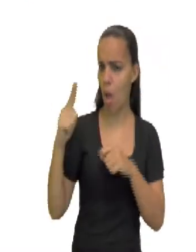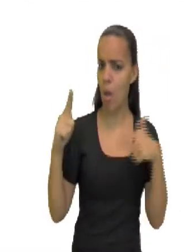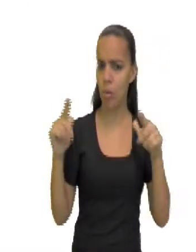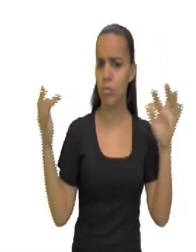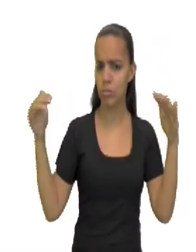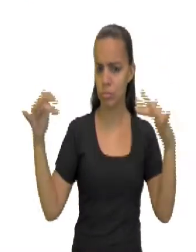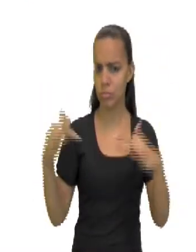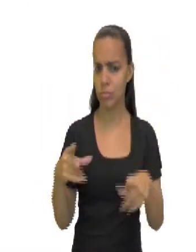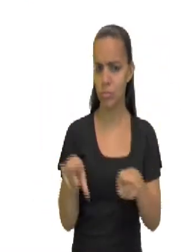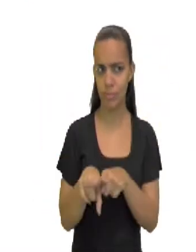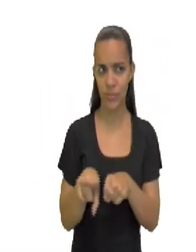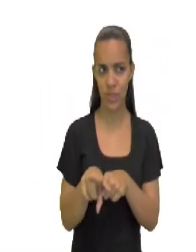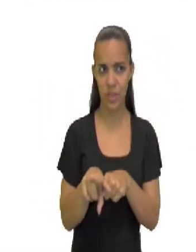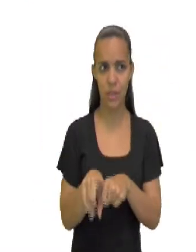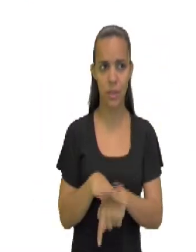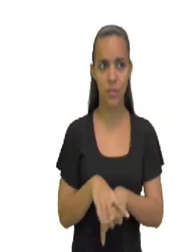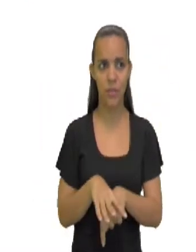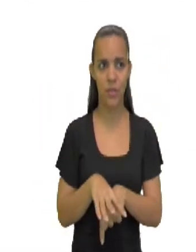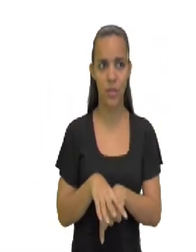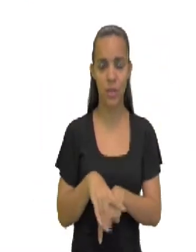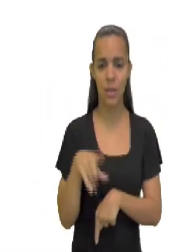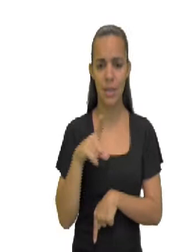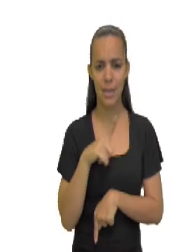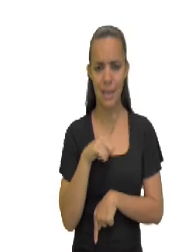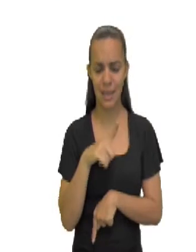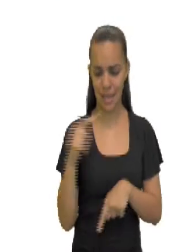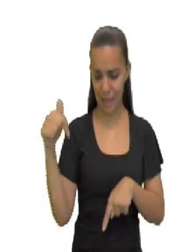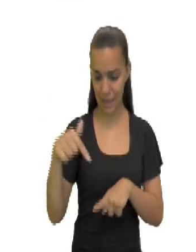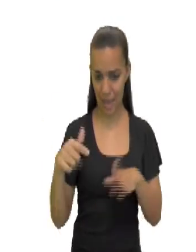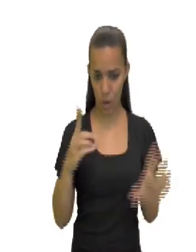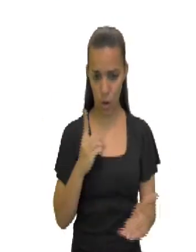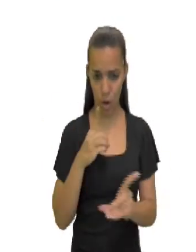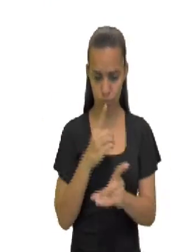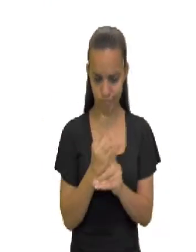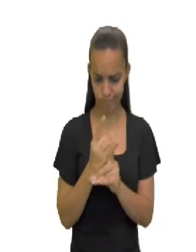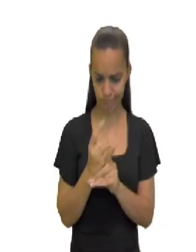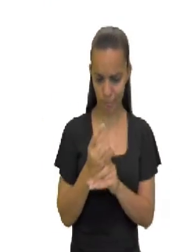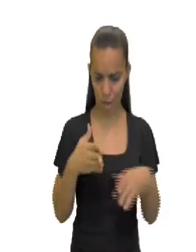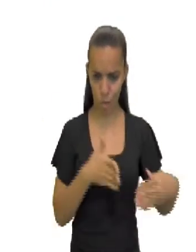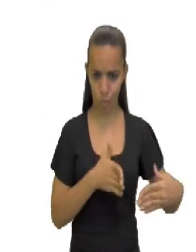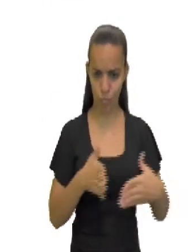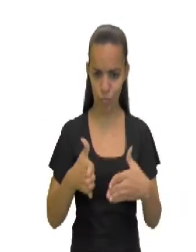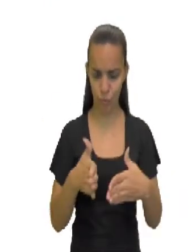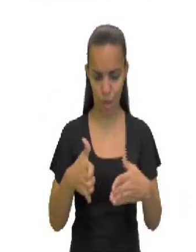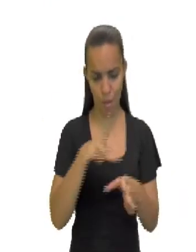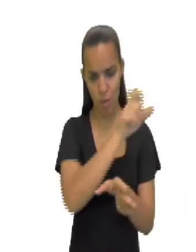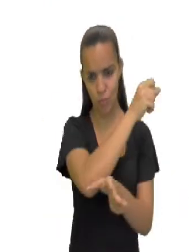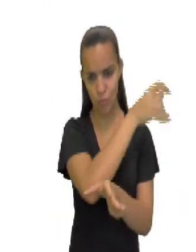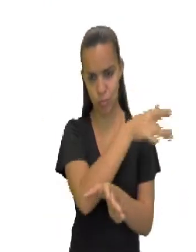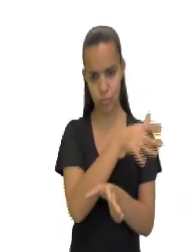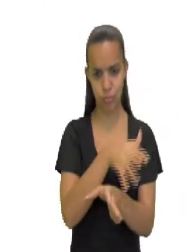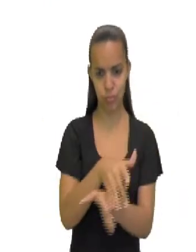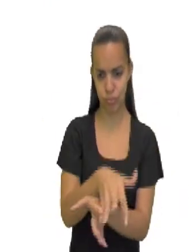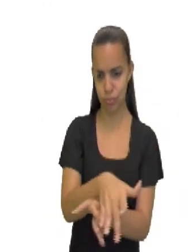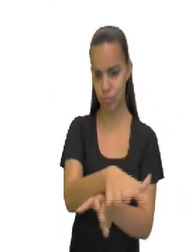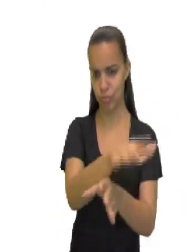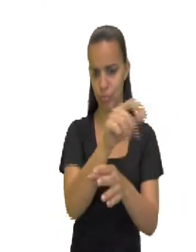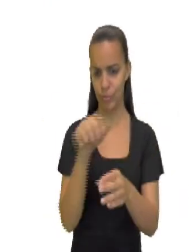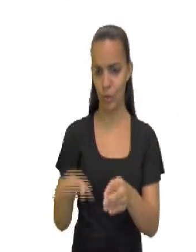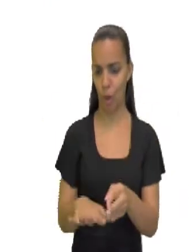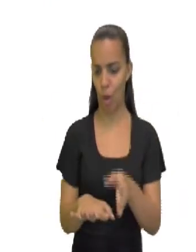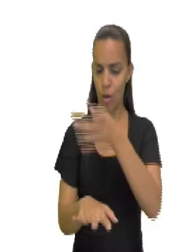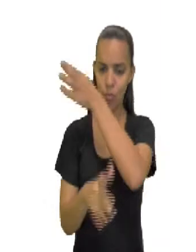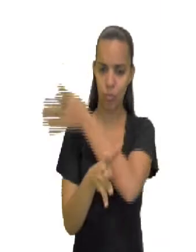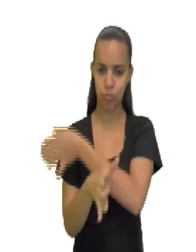montanha. E que recebe no trajeto águas de regatos e ribeiros, outros menorzinhos,